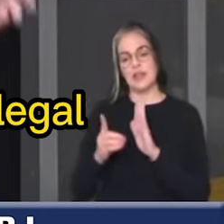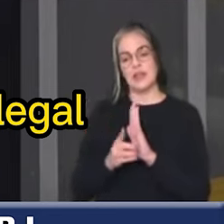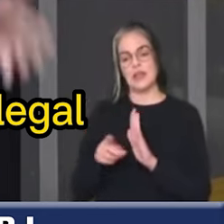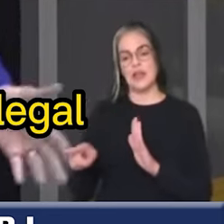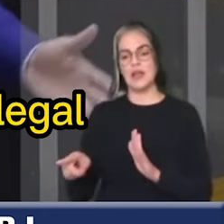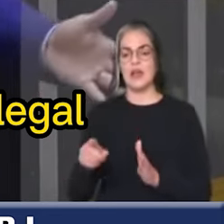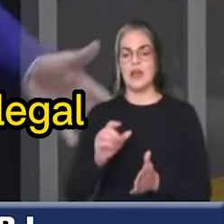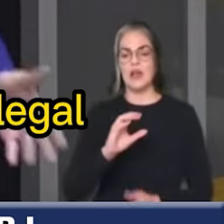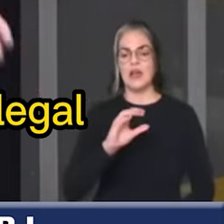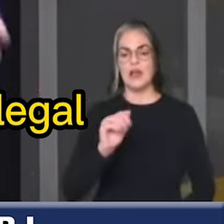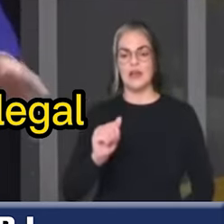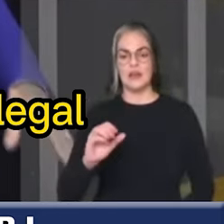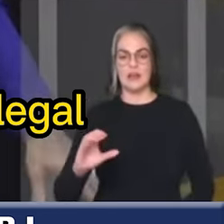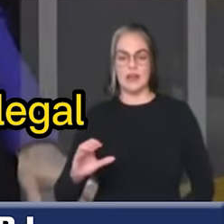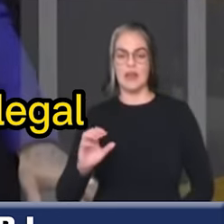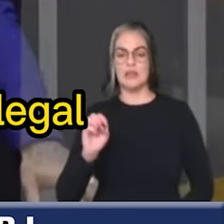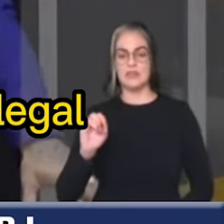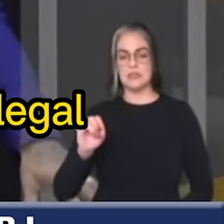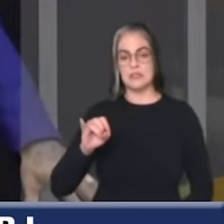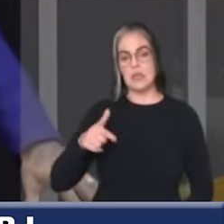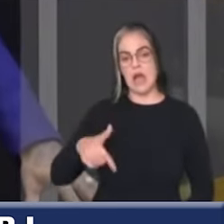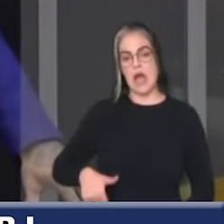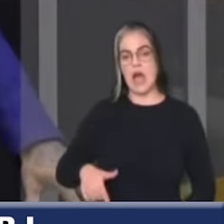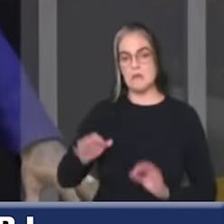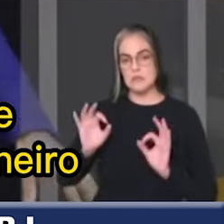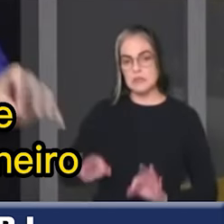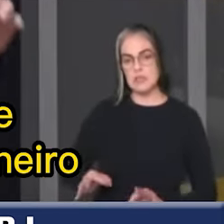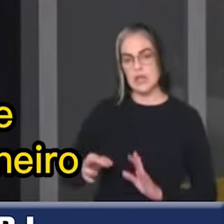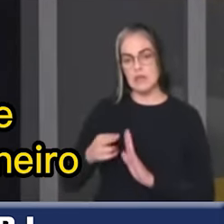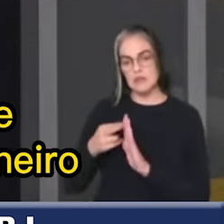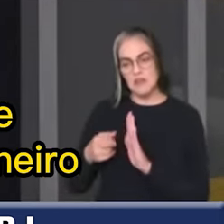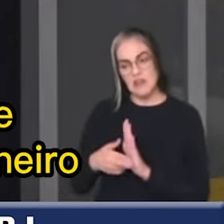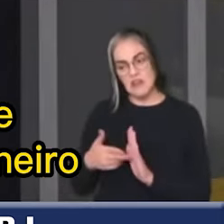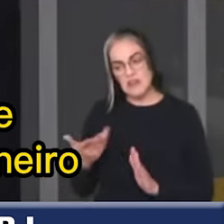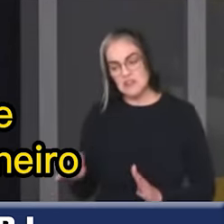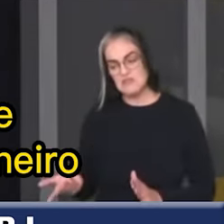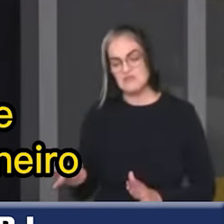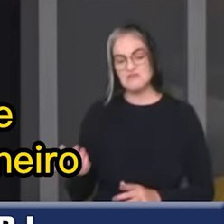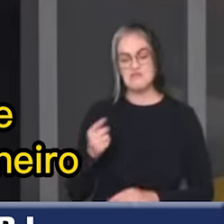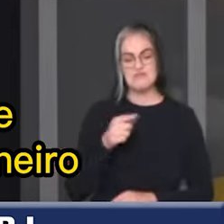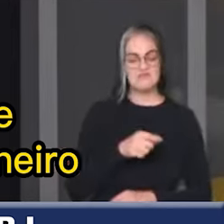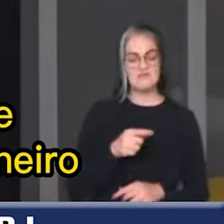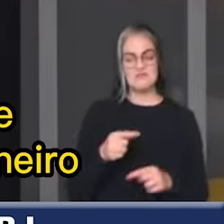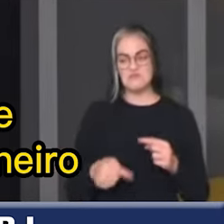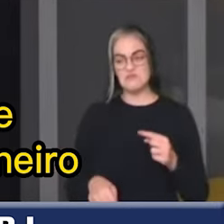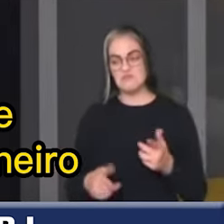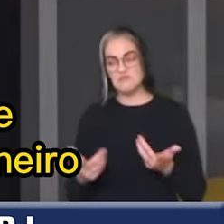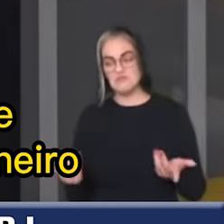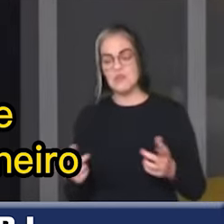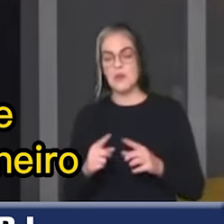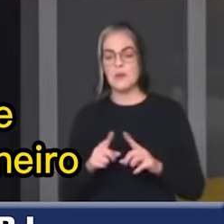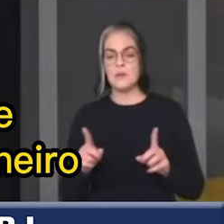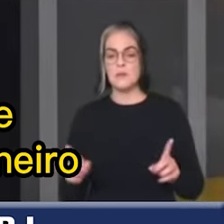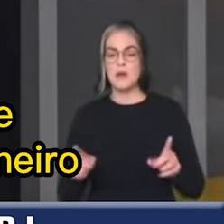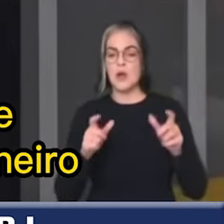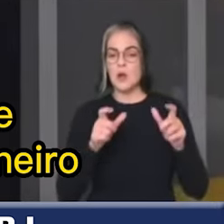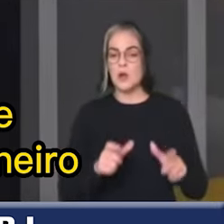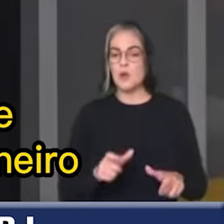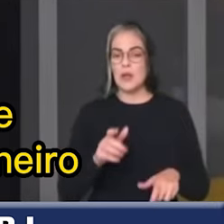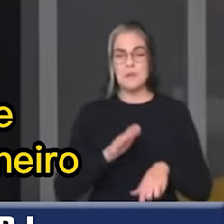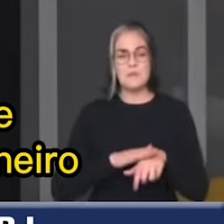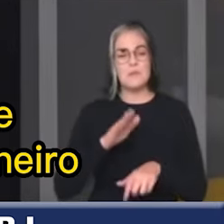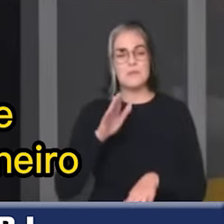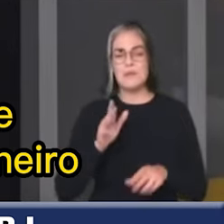estão de forma legal portando armas. É o local com o maior ponto de venda de